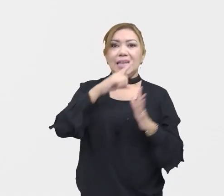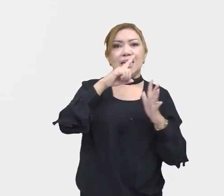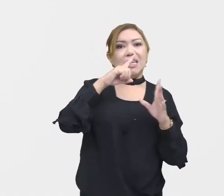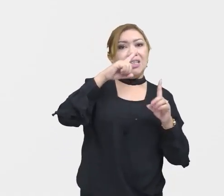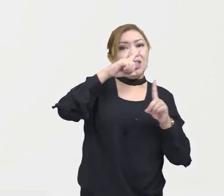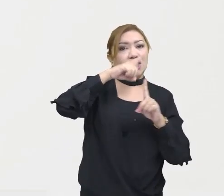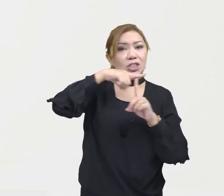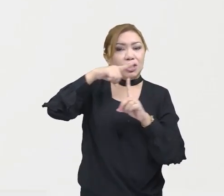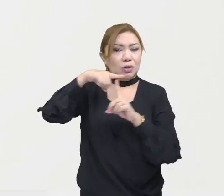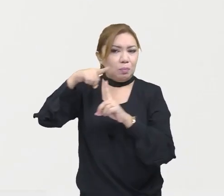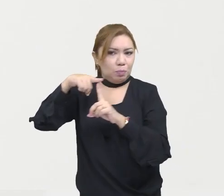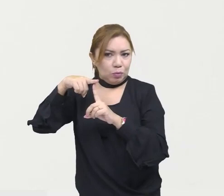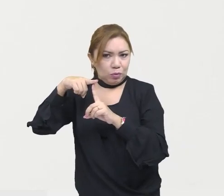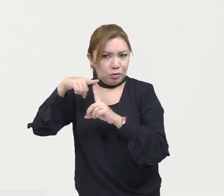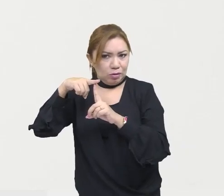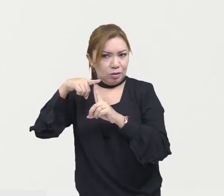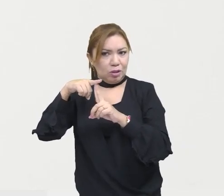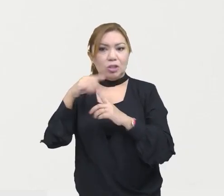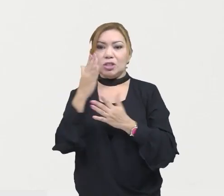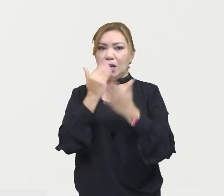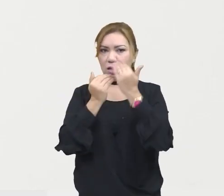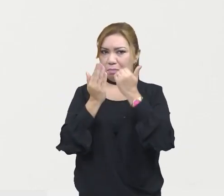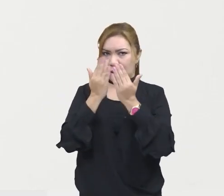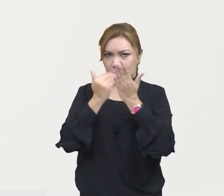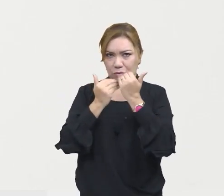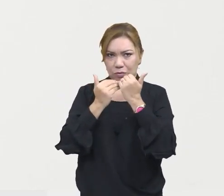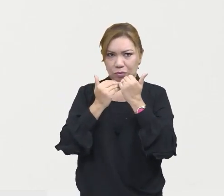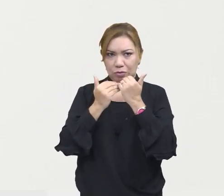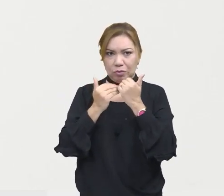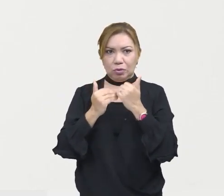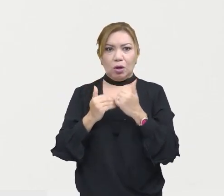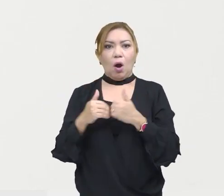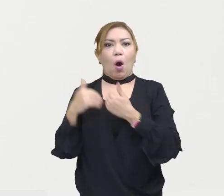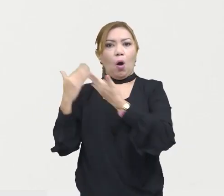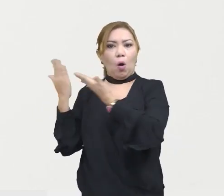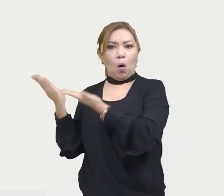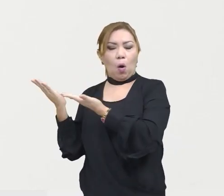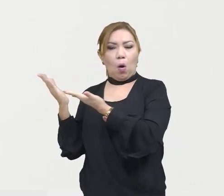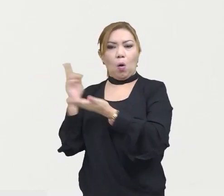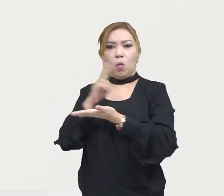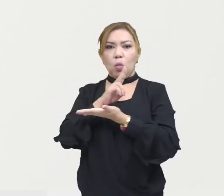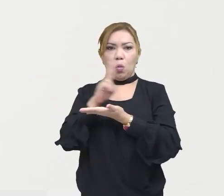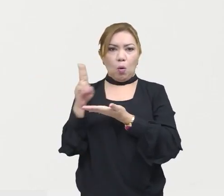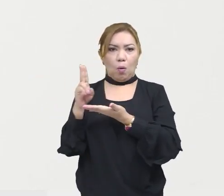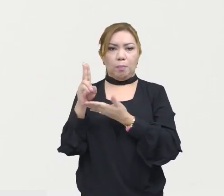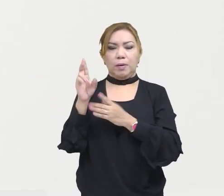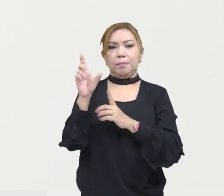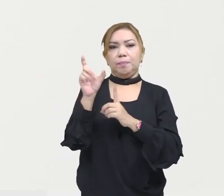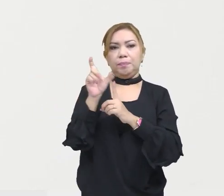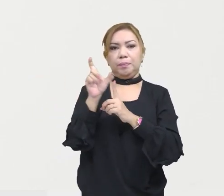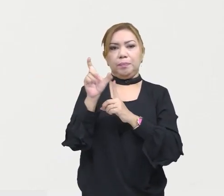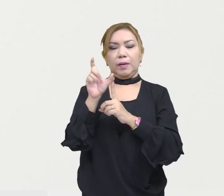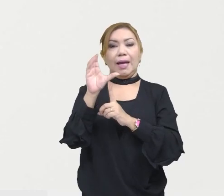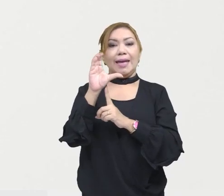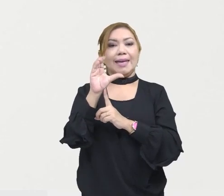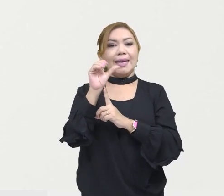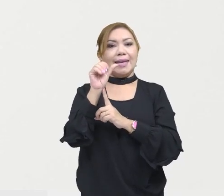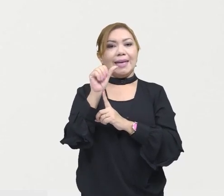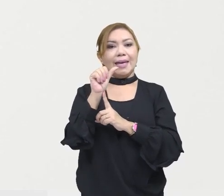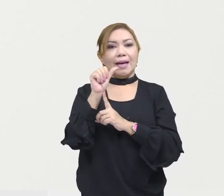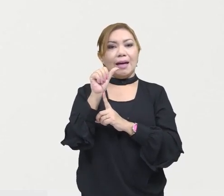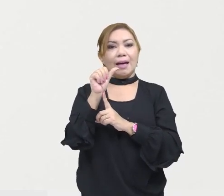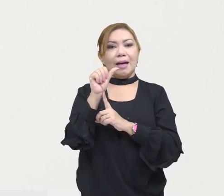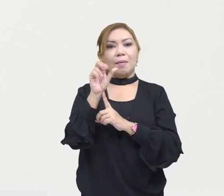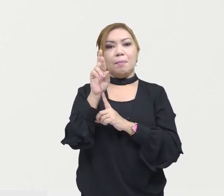carboidratos. Eles são encontrados nos alimentos e ajudam no funcionamento dos ossos, do nosso corpo como fonte de